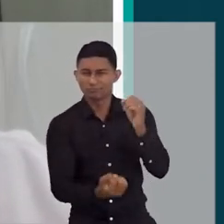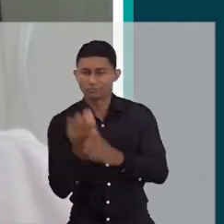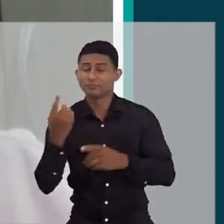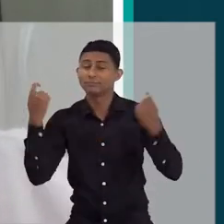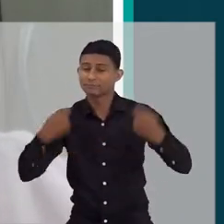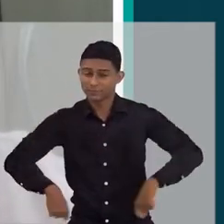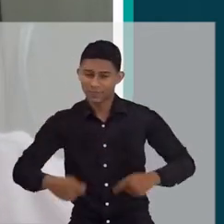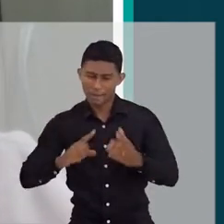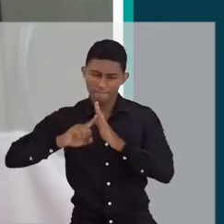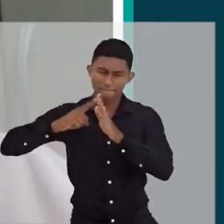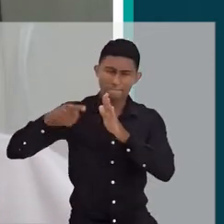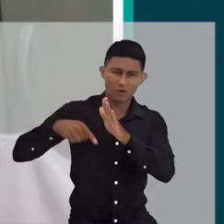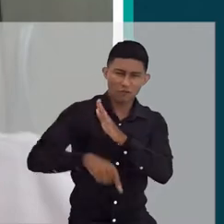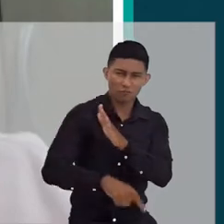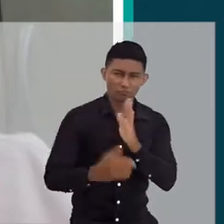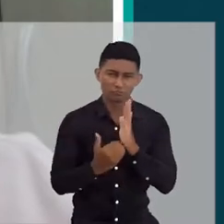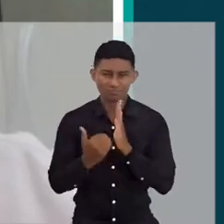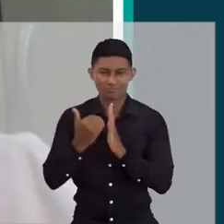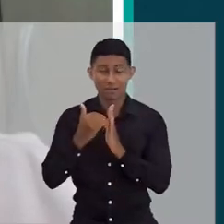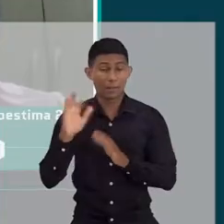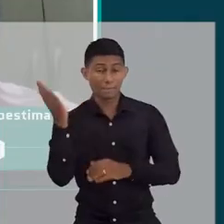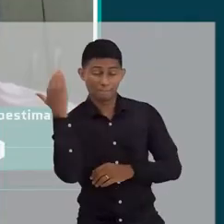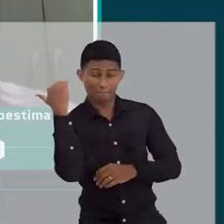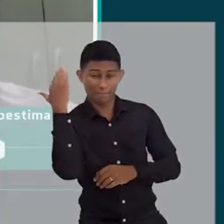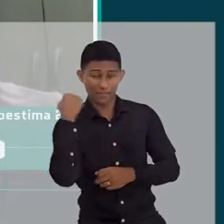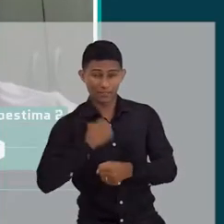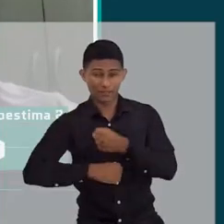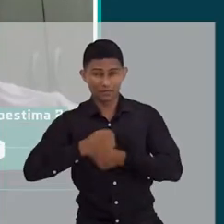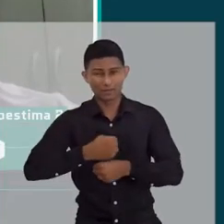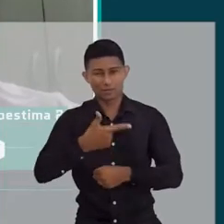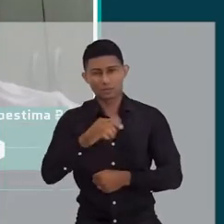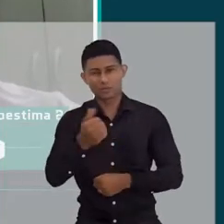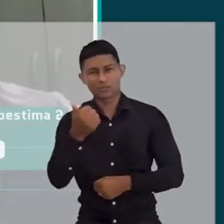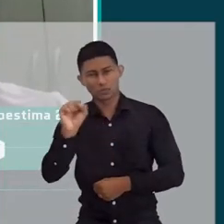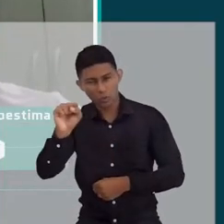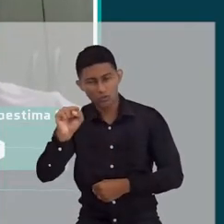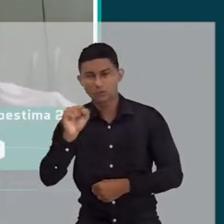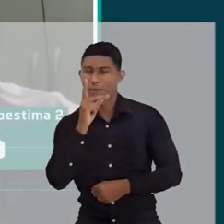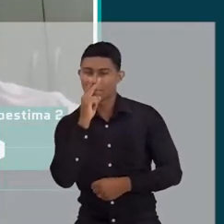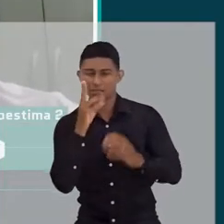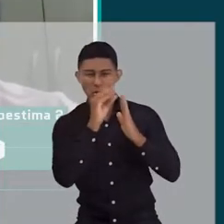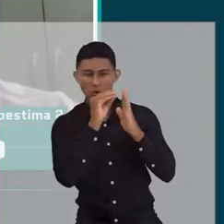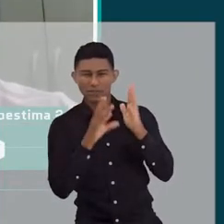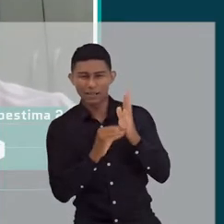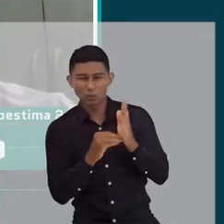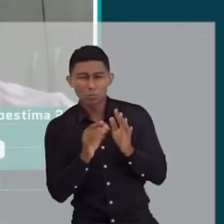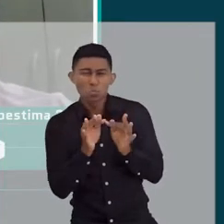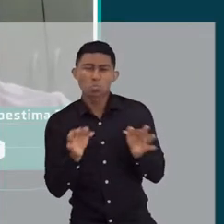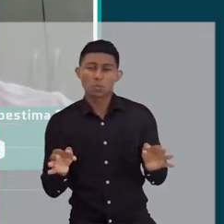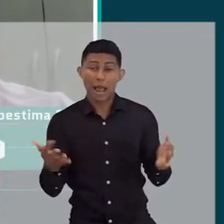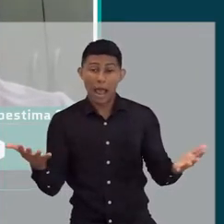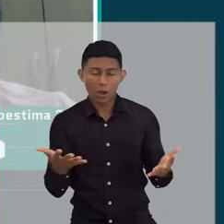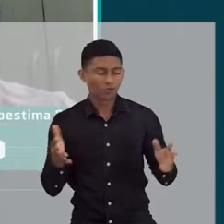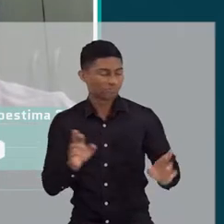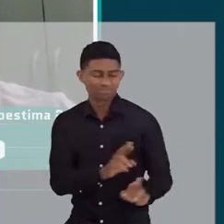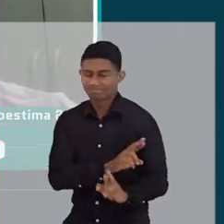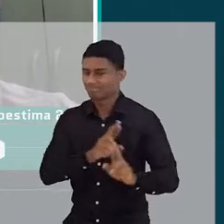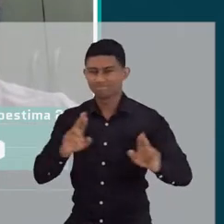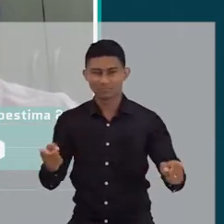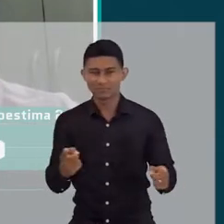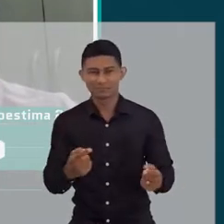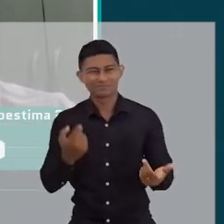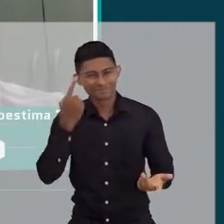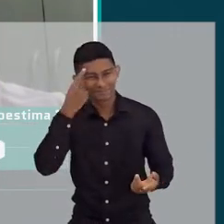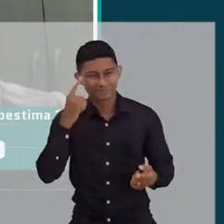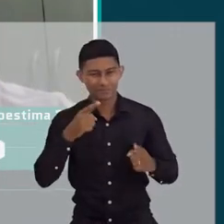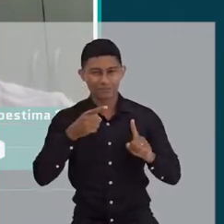ser um conteúdo mais denso, né? Não é um conteúdo mais simples, mais direto, igual eu fazia em 2018. Hoje é uma coisa mais trabalhada, né? Um carrossel,